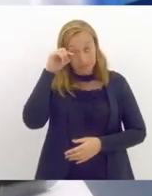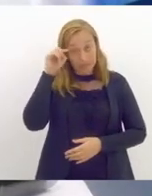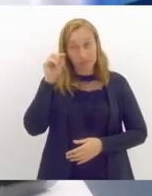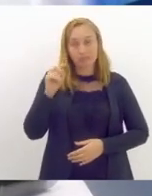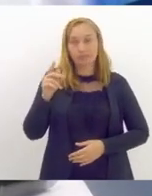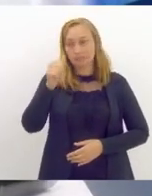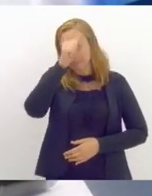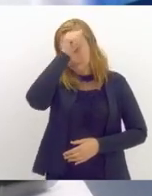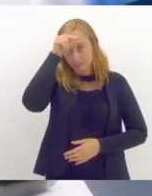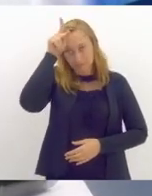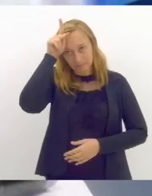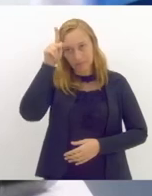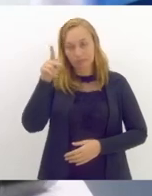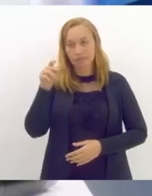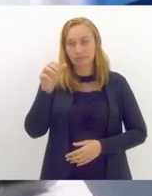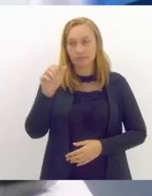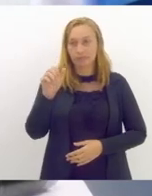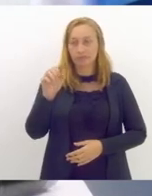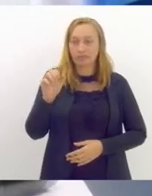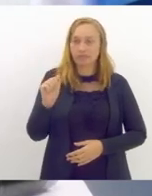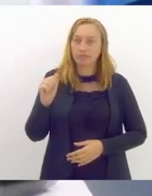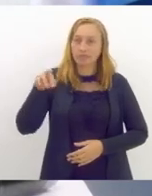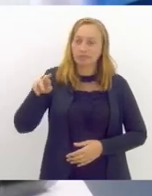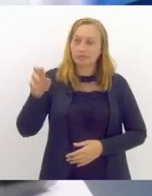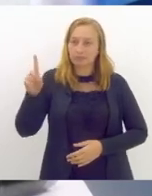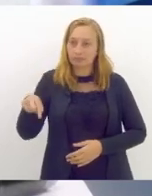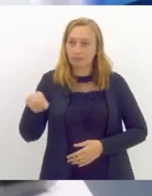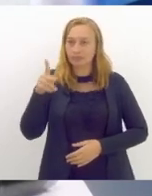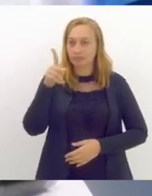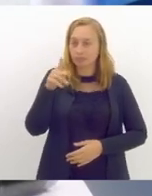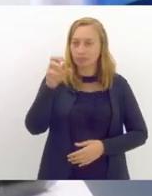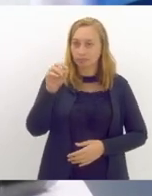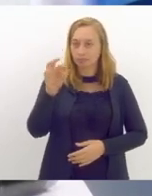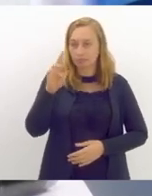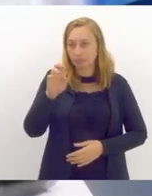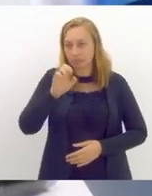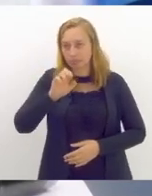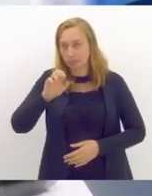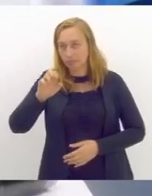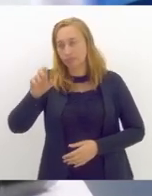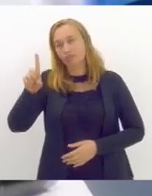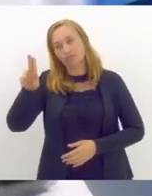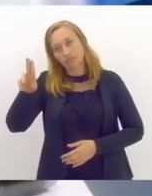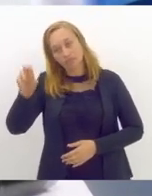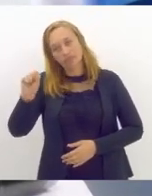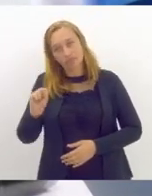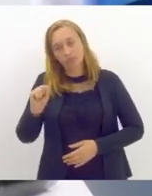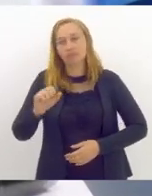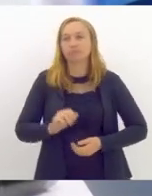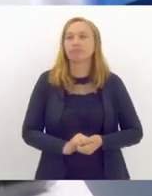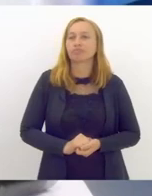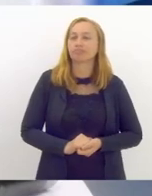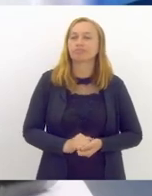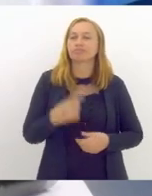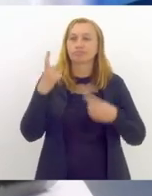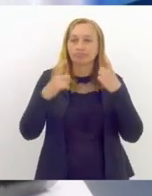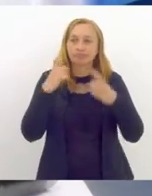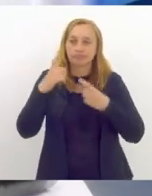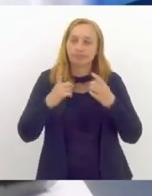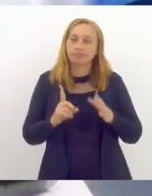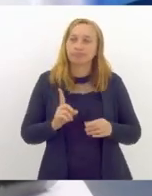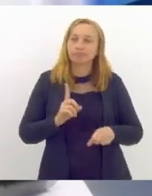Prefeito André português também essa voracidade nesses minutos finais